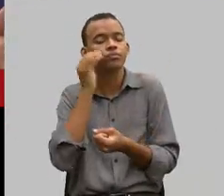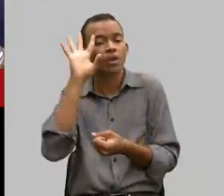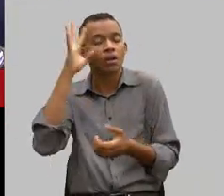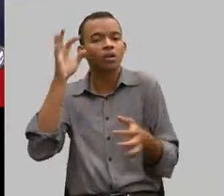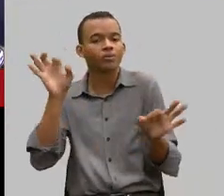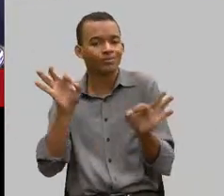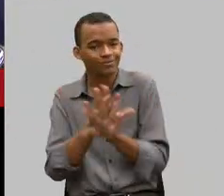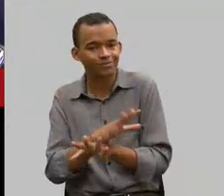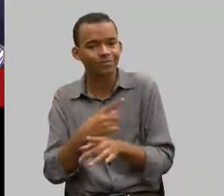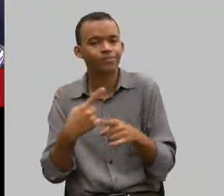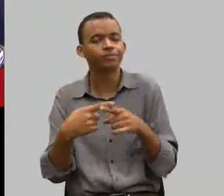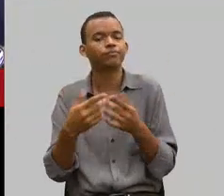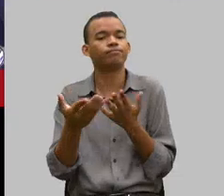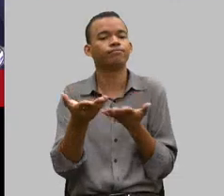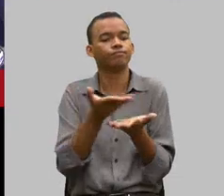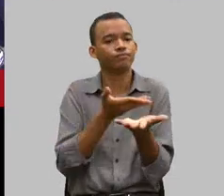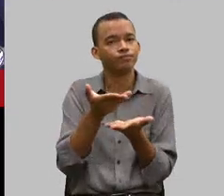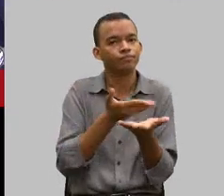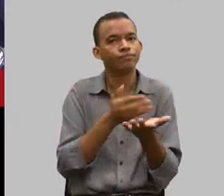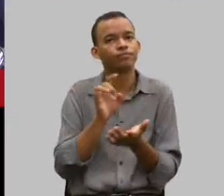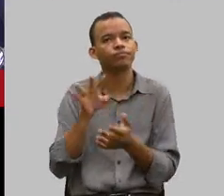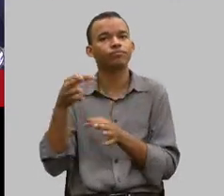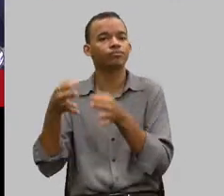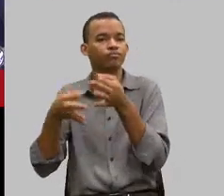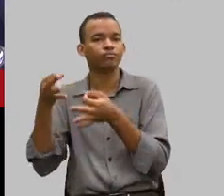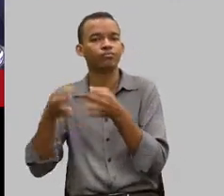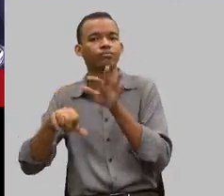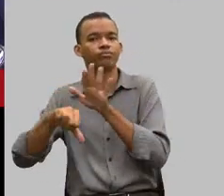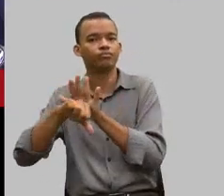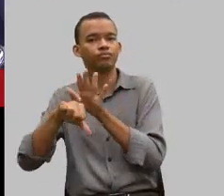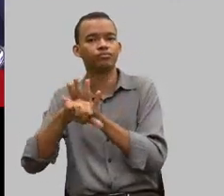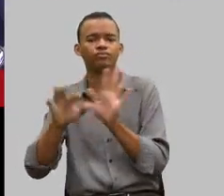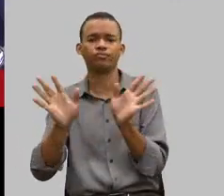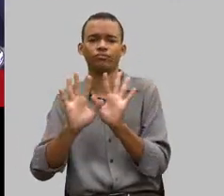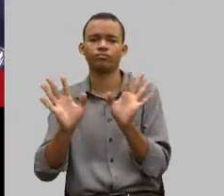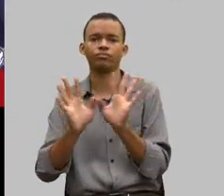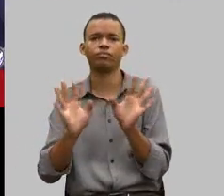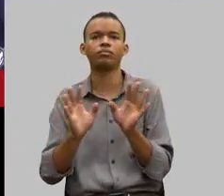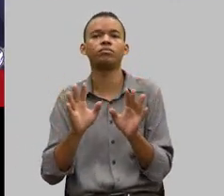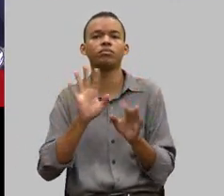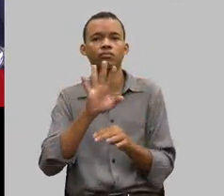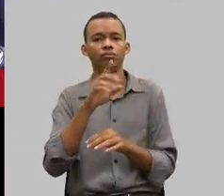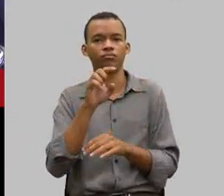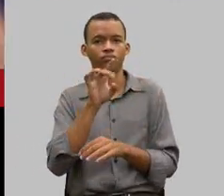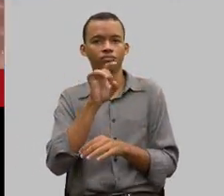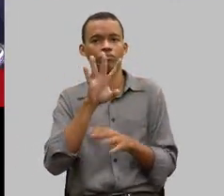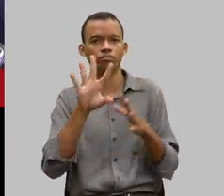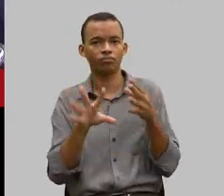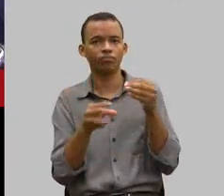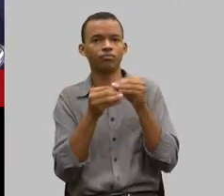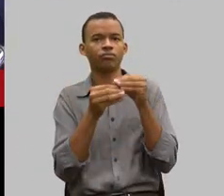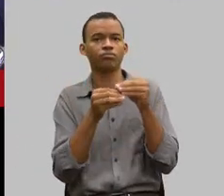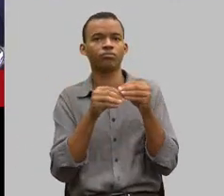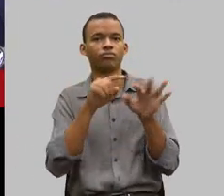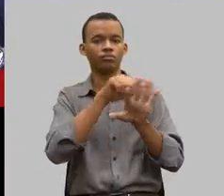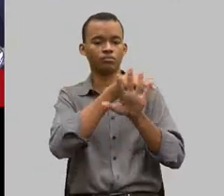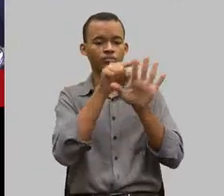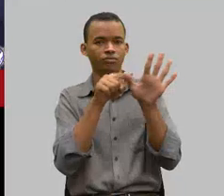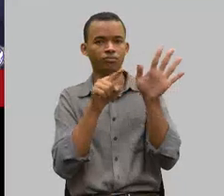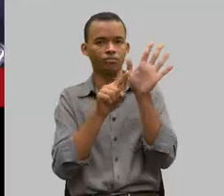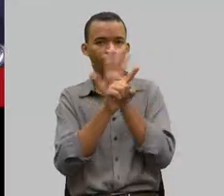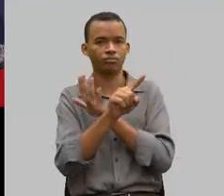na ação e não na judicialização e na criminalização do movimento Mas isso é só uma observação As perguntas são as cinco que eu fiz